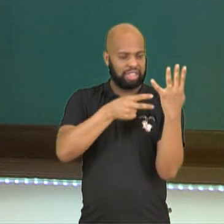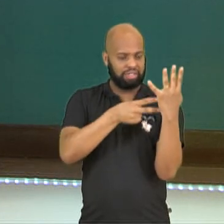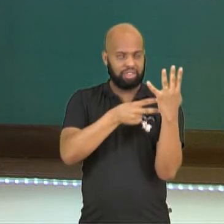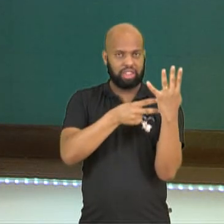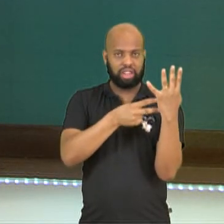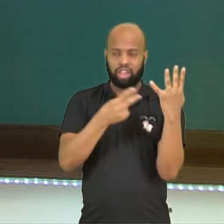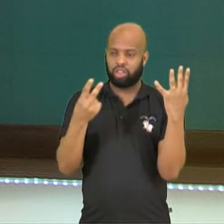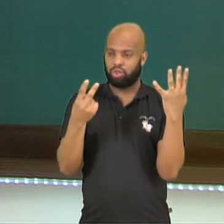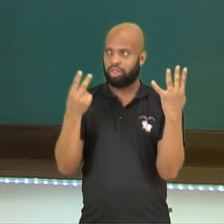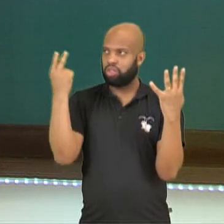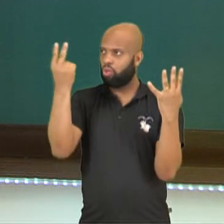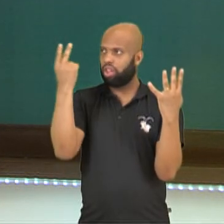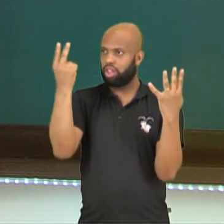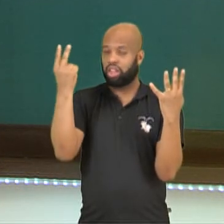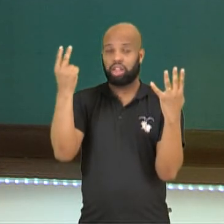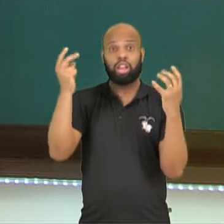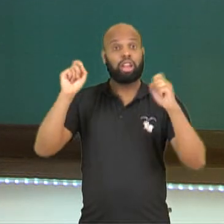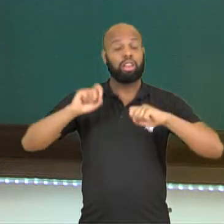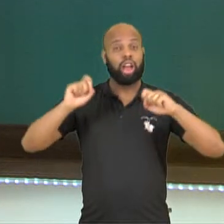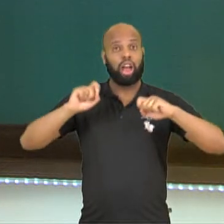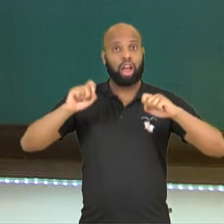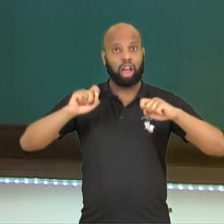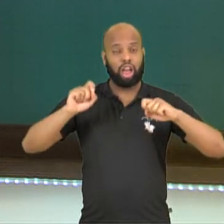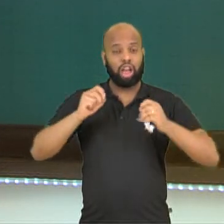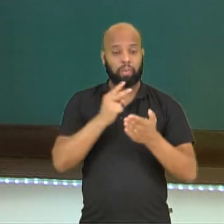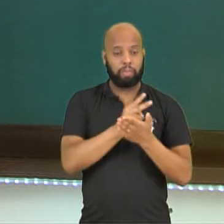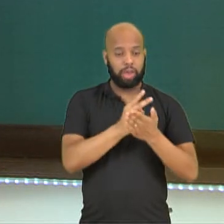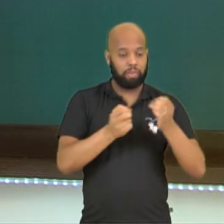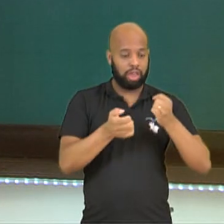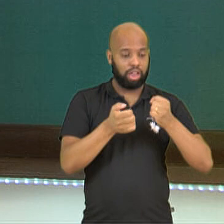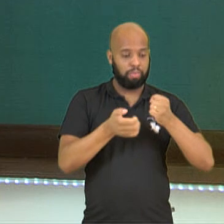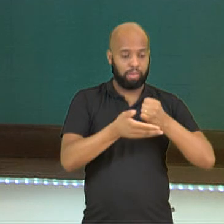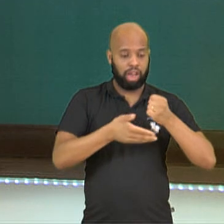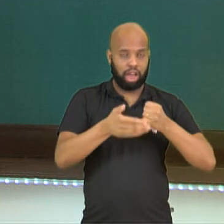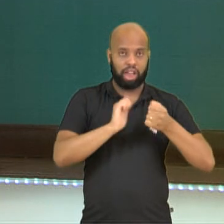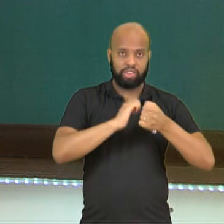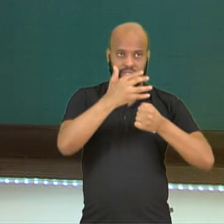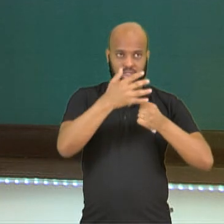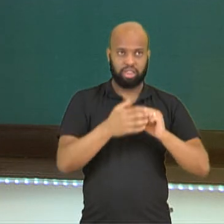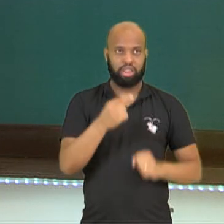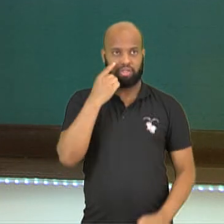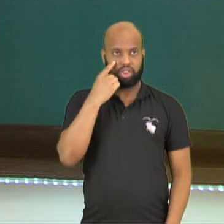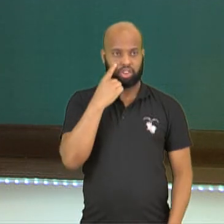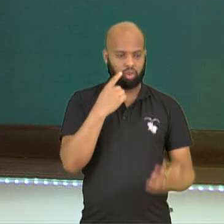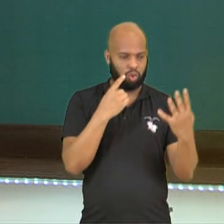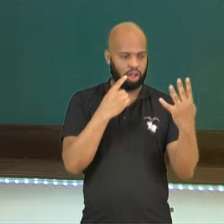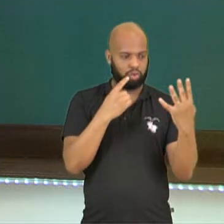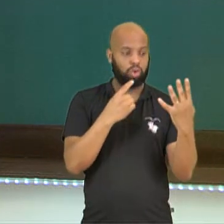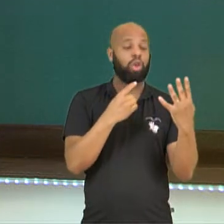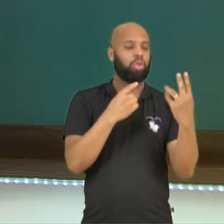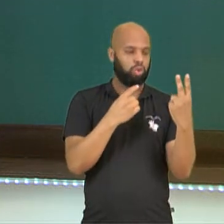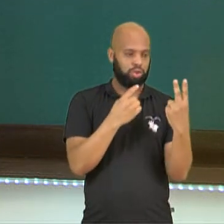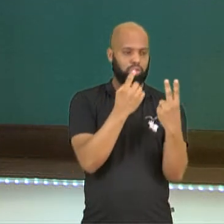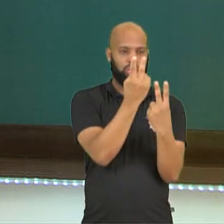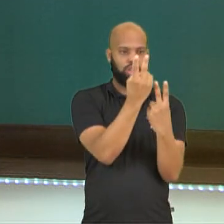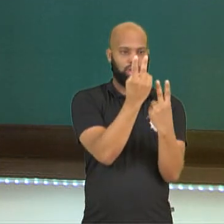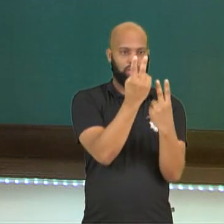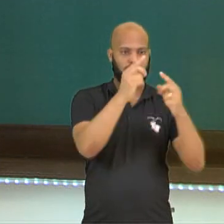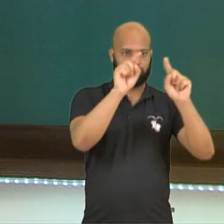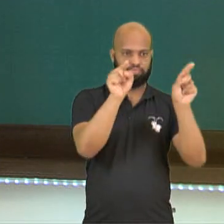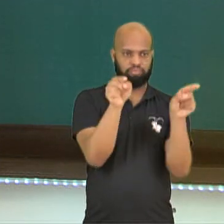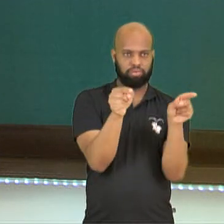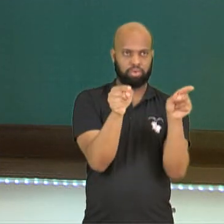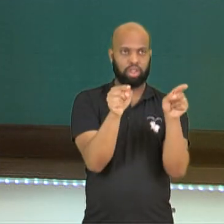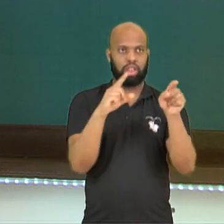Então, eu consigo ter a mesma base. Então, olha lá, ó, em vez de escrever 4, escreve 2 ao quadrado. Continua com o expoente